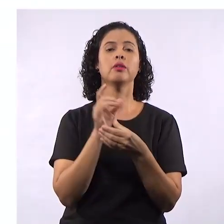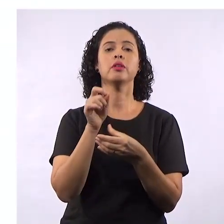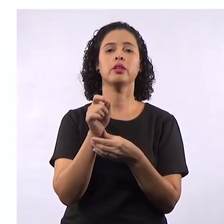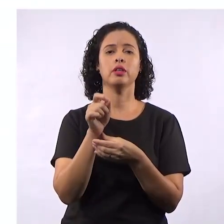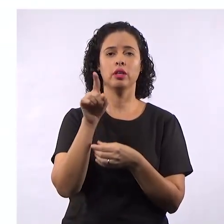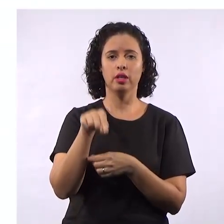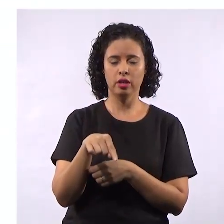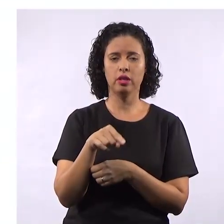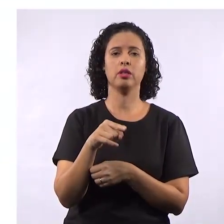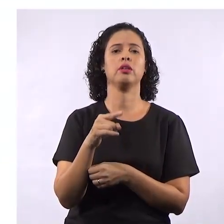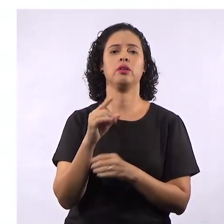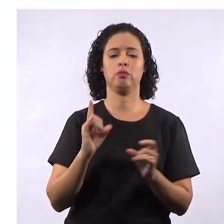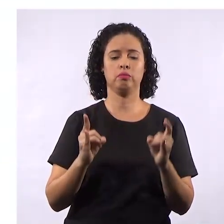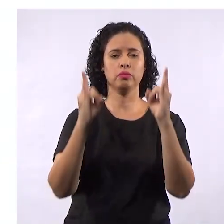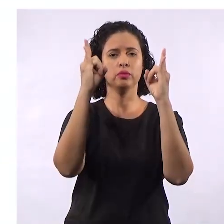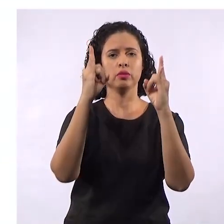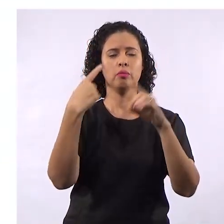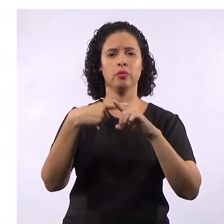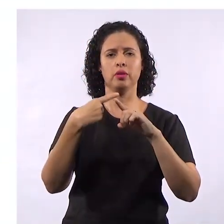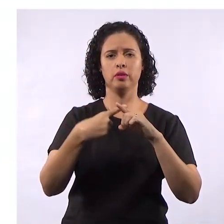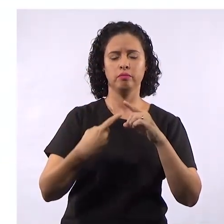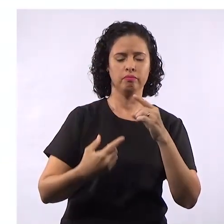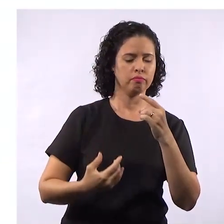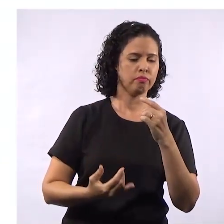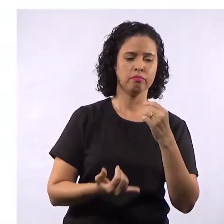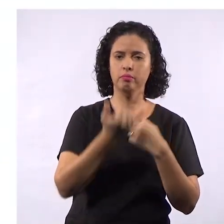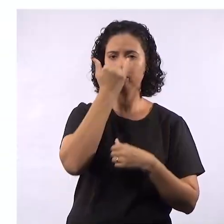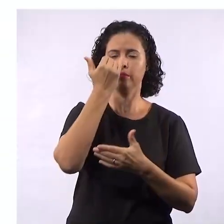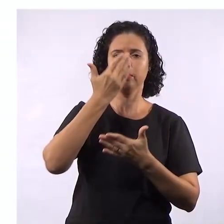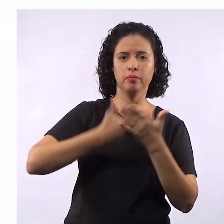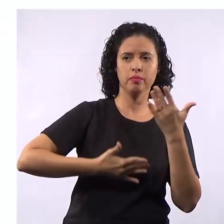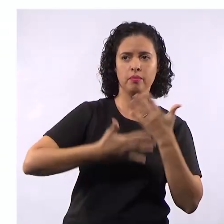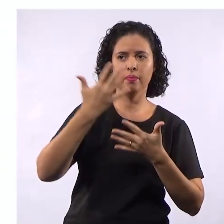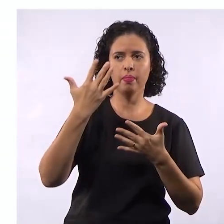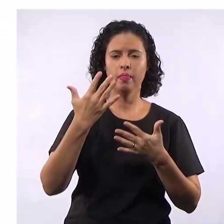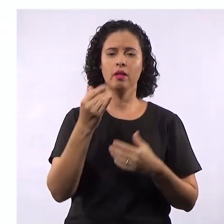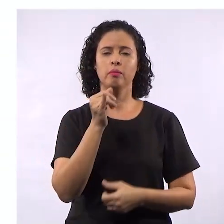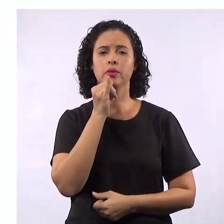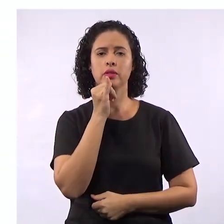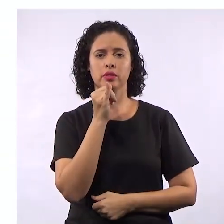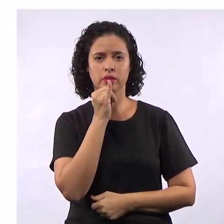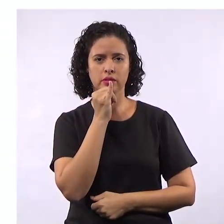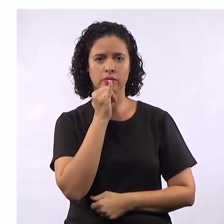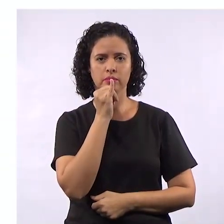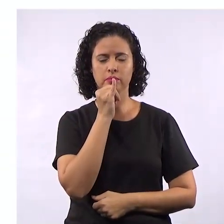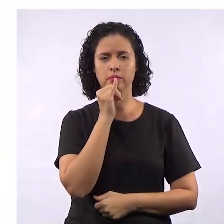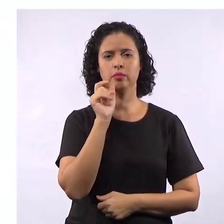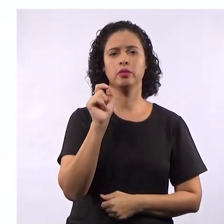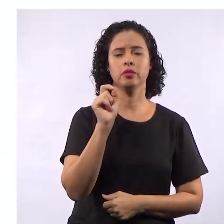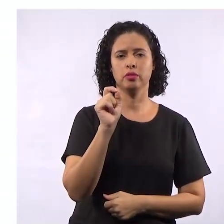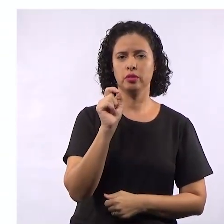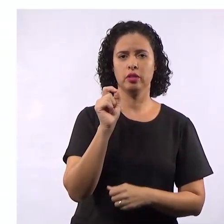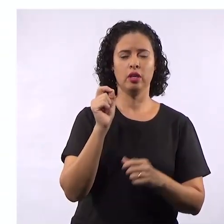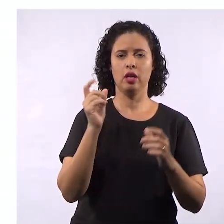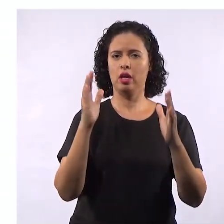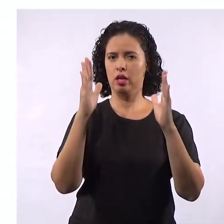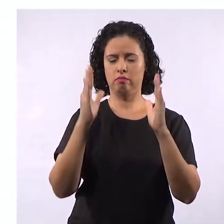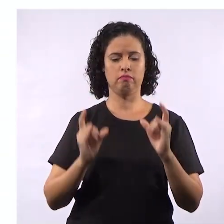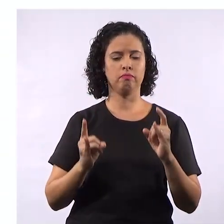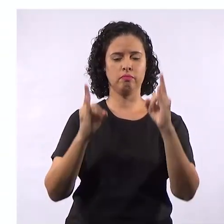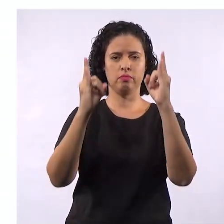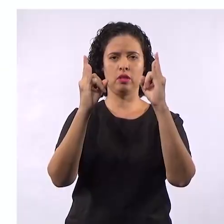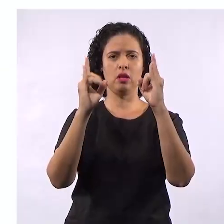de óbito. Então, por que ela vai ter uma certidão de nascimento? Porque ela passou a ter uma personalidade civil, ela